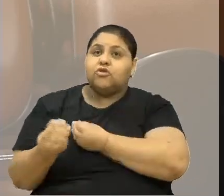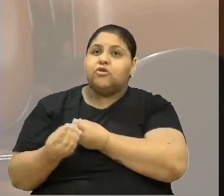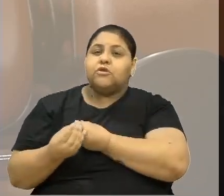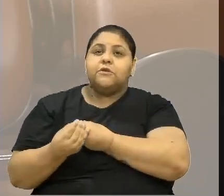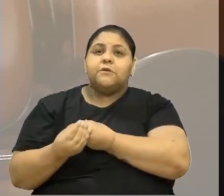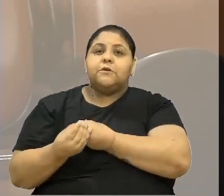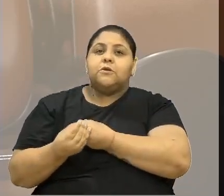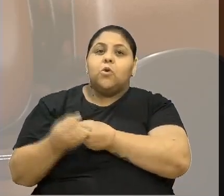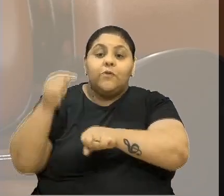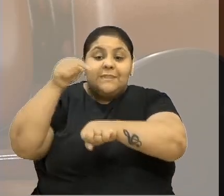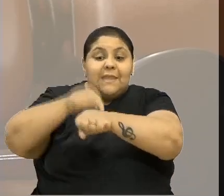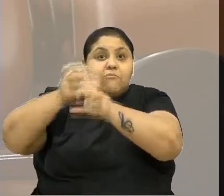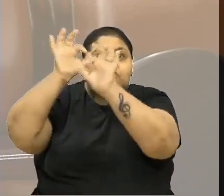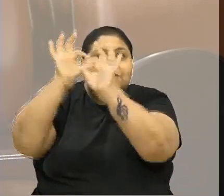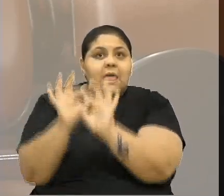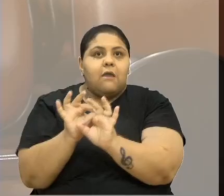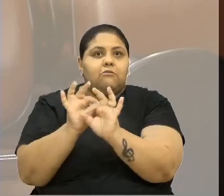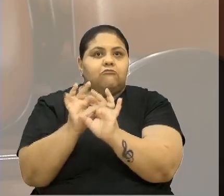da hora.